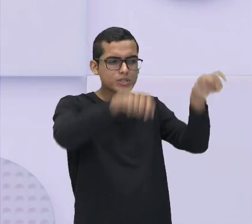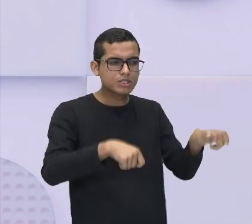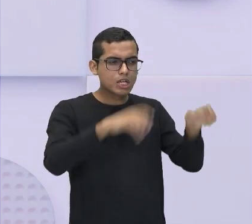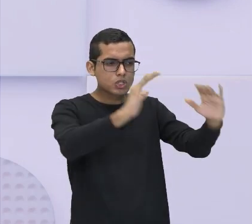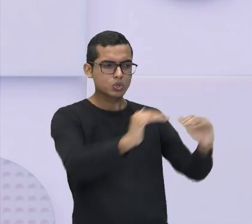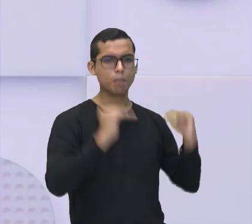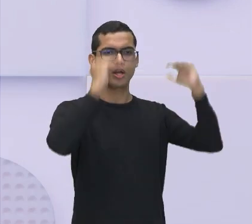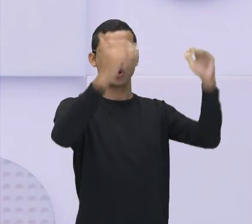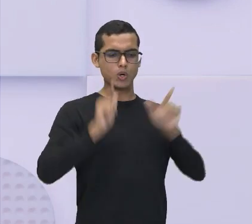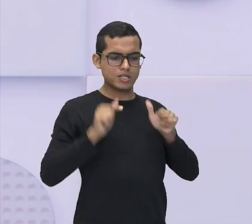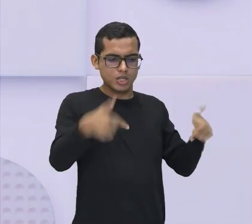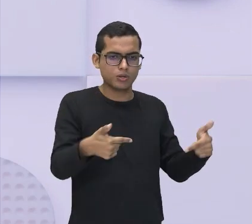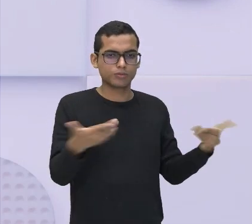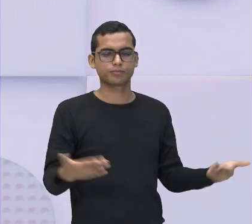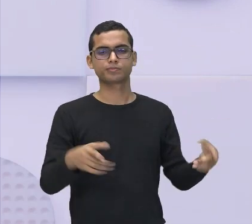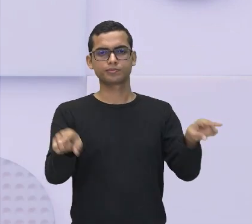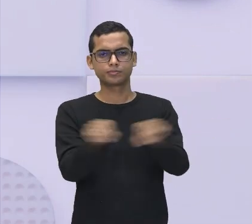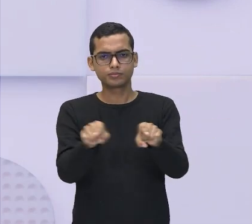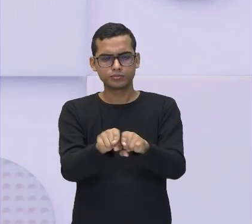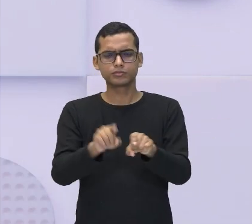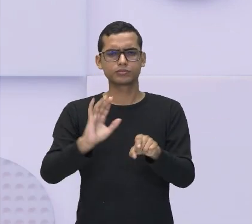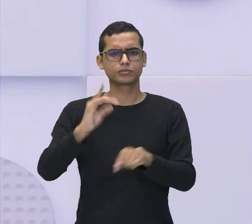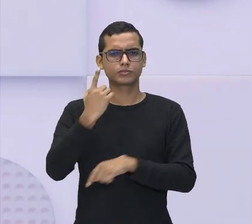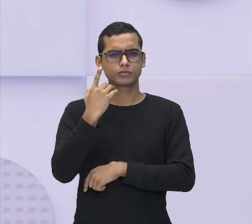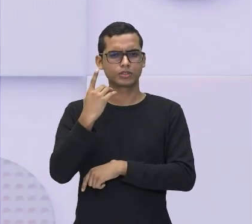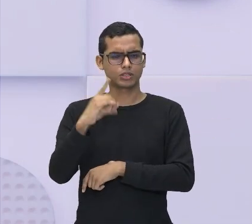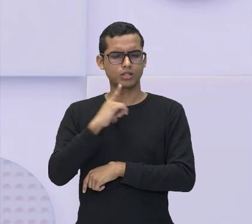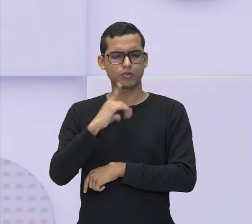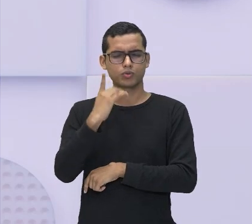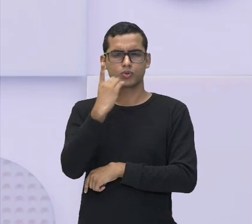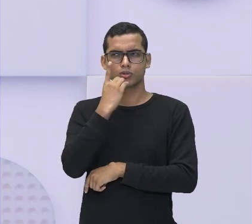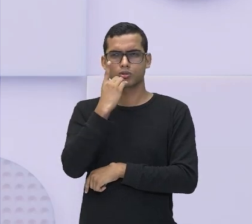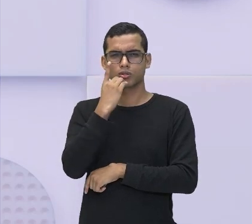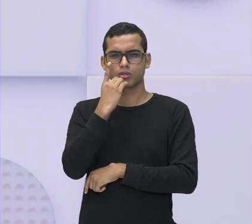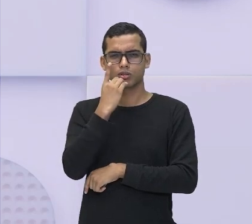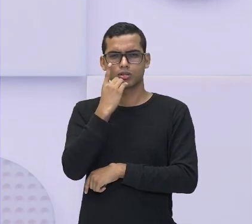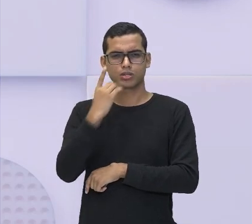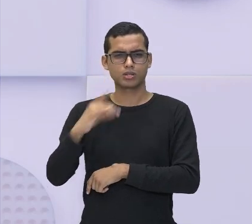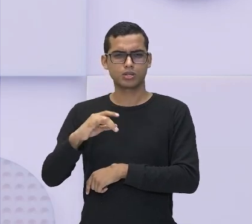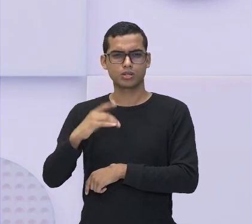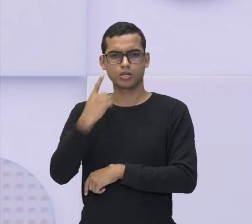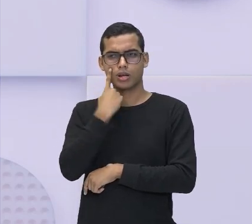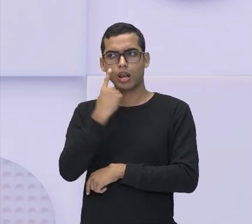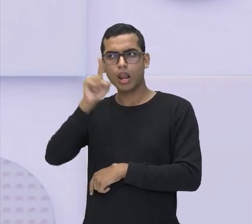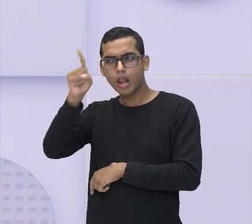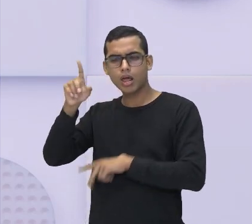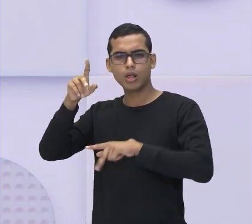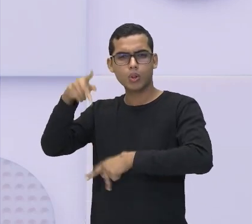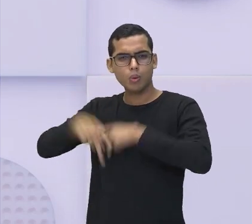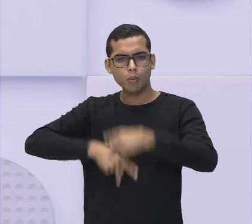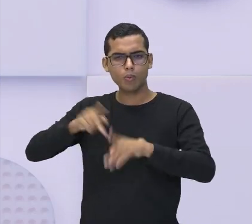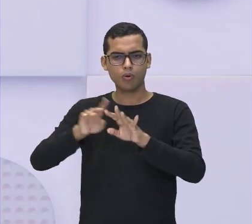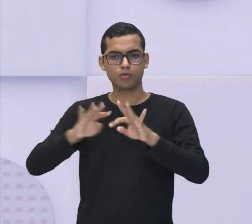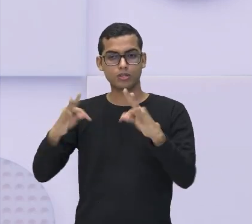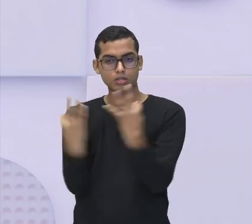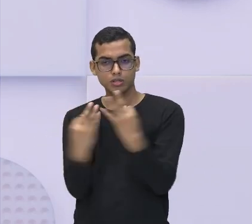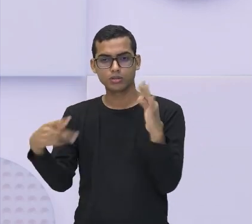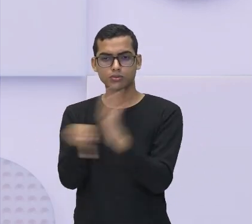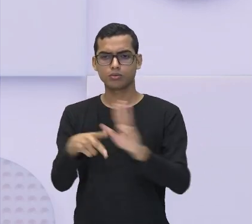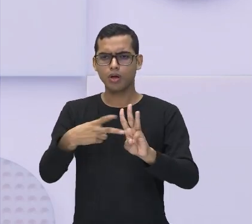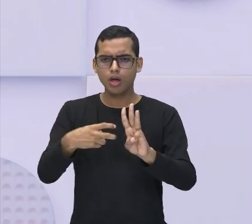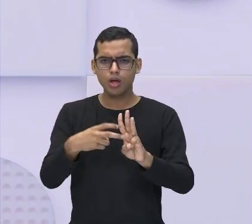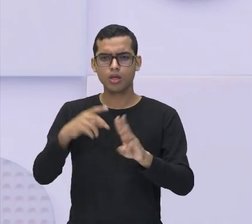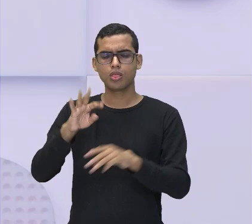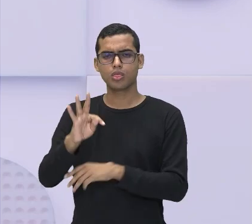dia, falo isso porque, por exemplo, o pessoal do Alto Rio Negro, o povo tucano, além do avô no